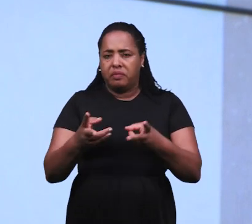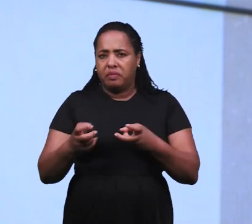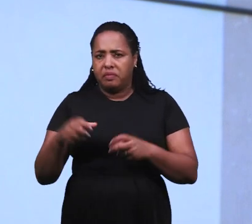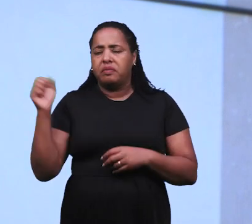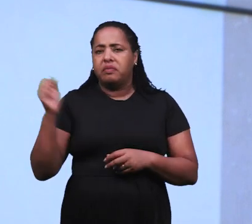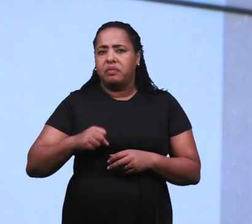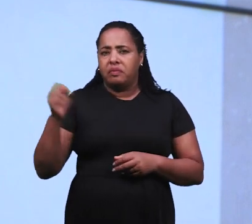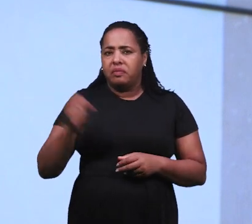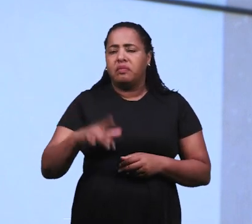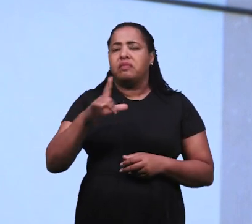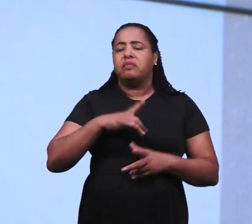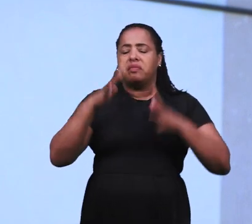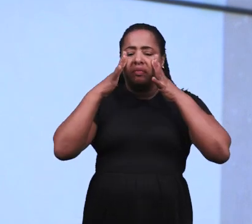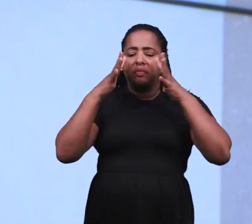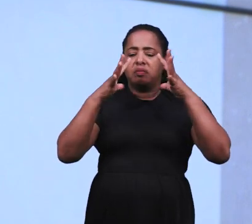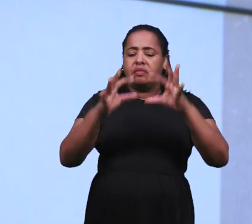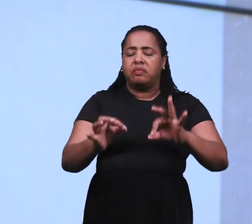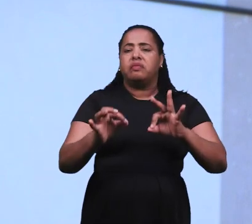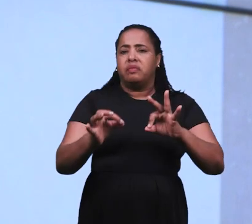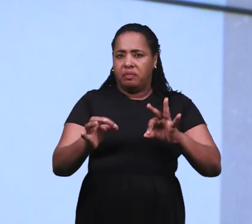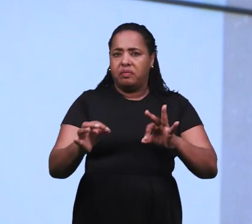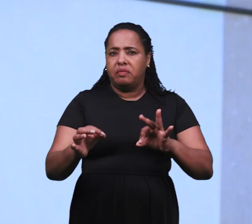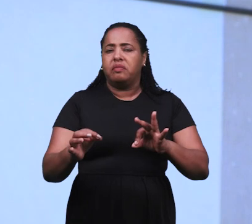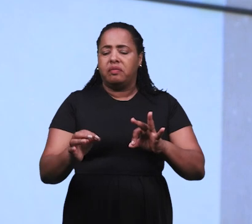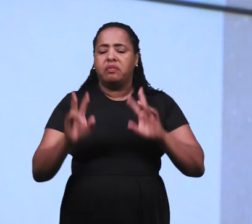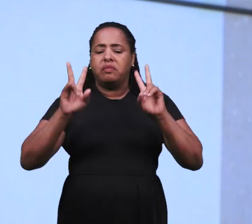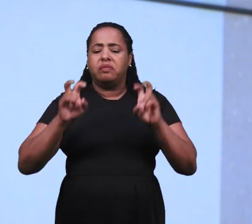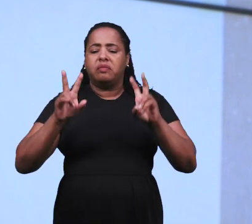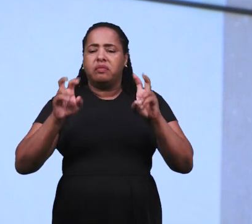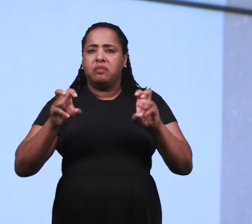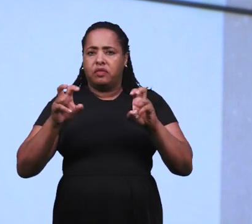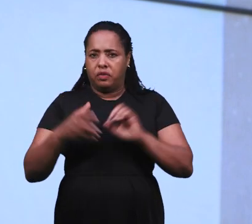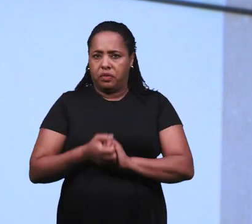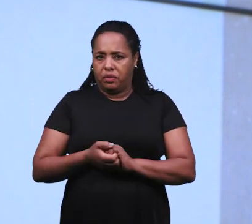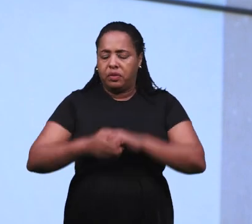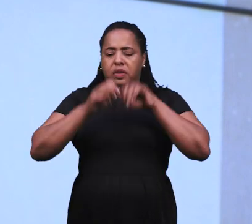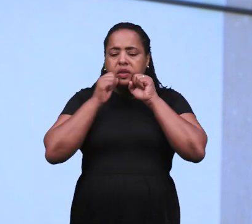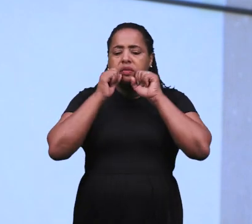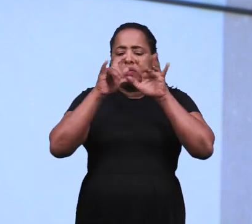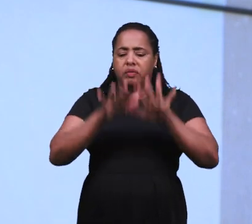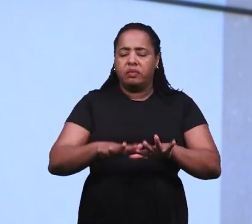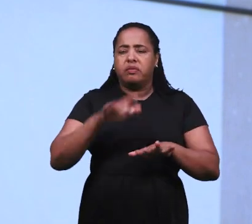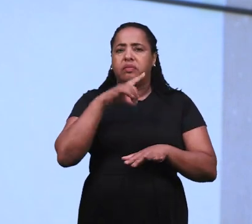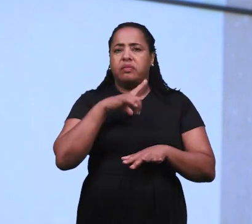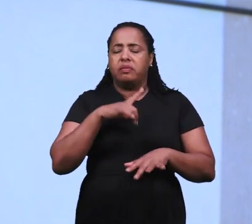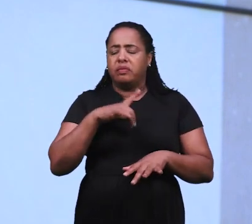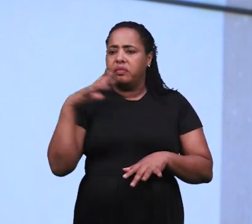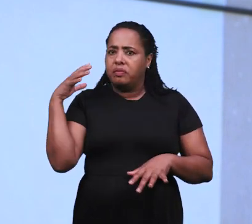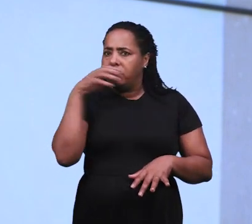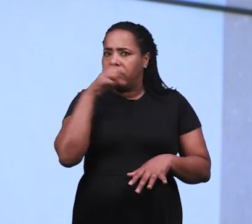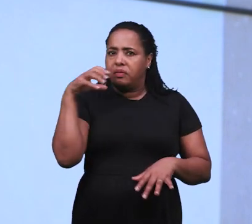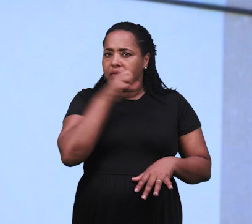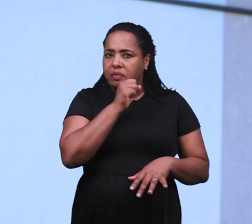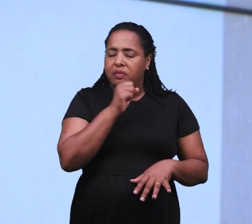sim, ter uma atenção maior naquela situação, naquele assunto. E a grande bênção, Marcos, que imediatamente